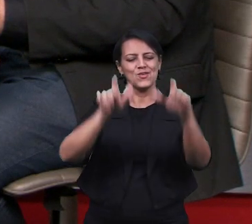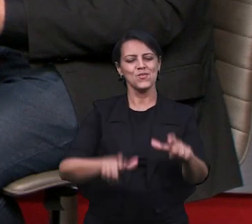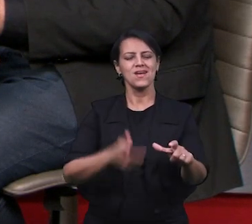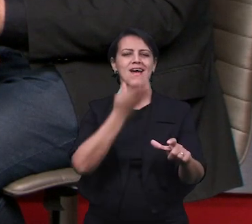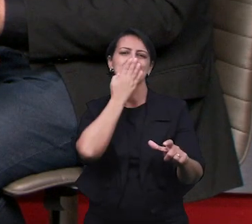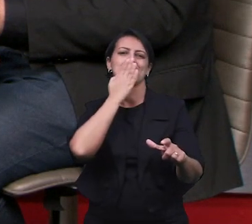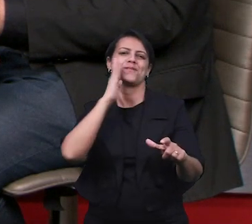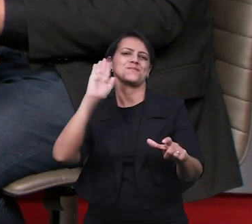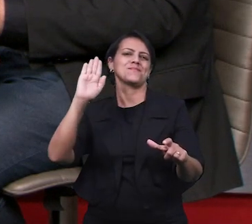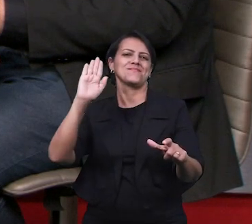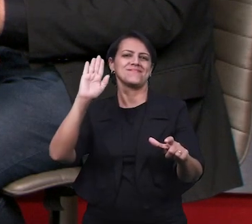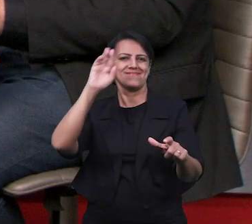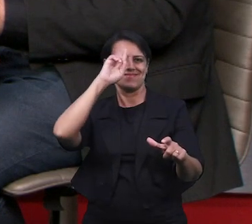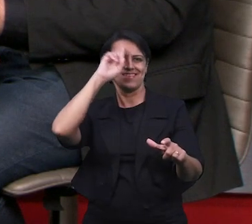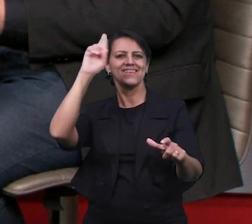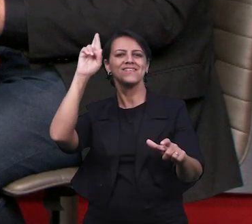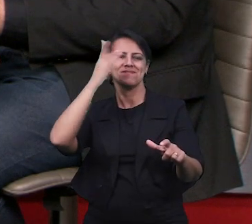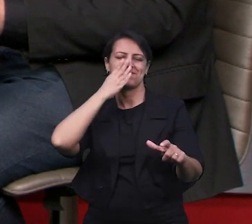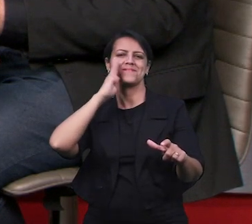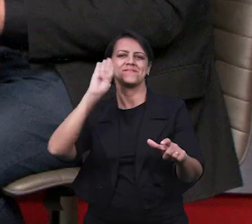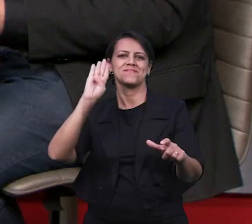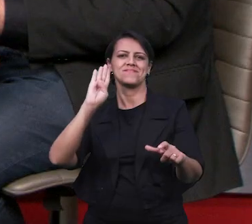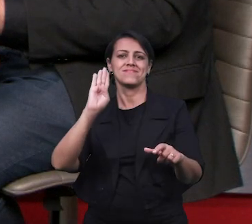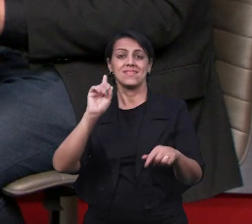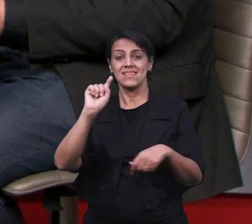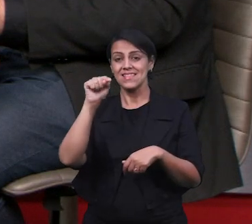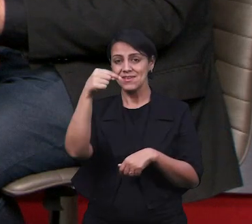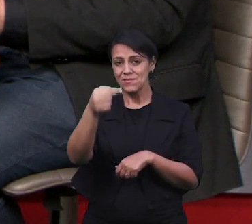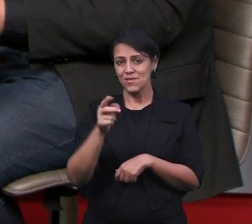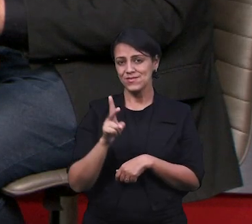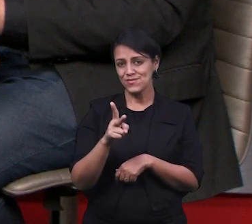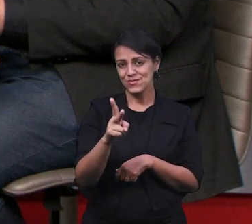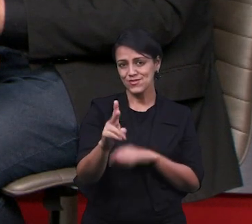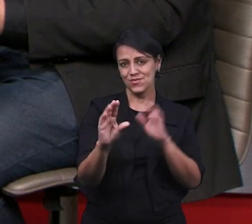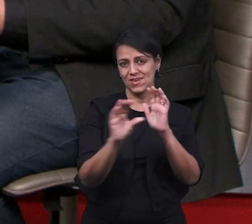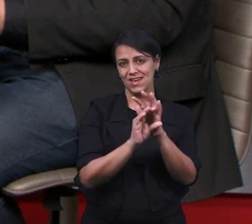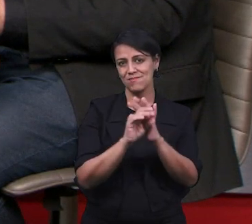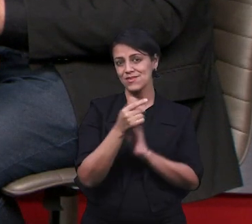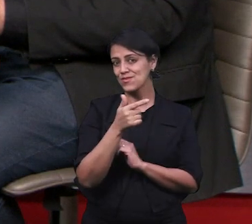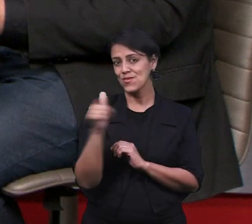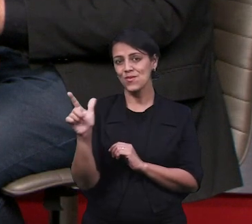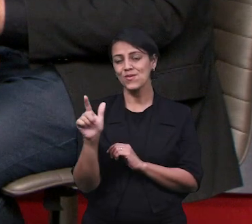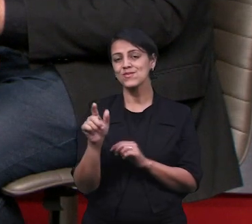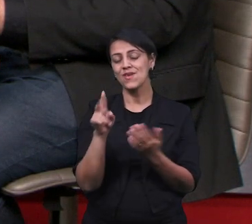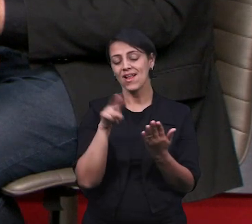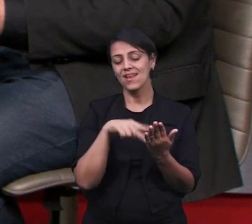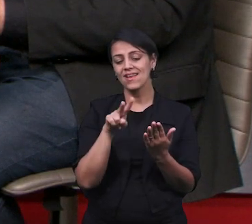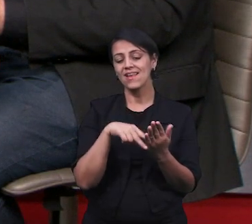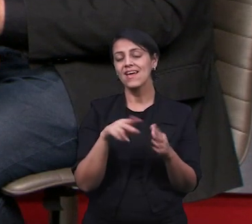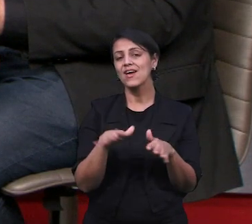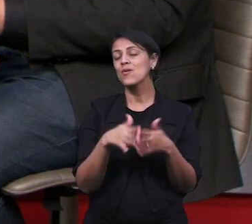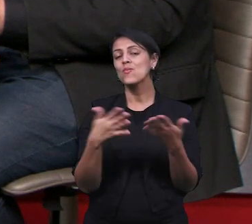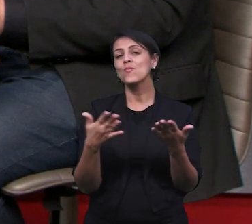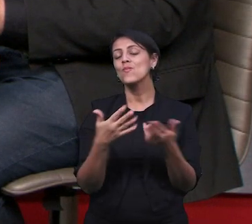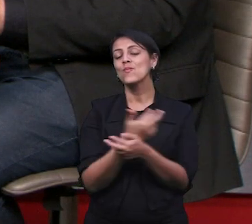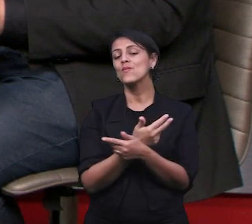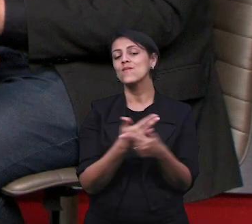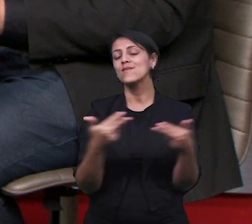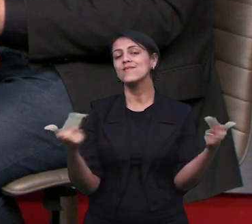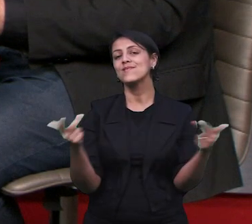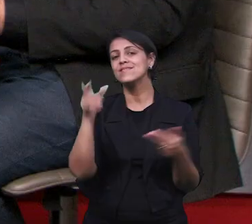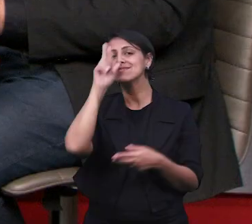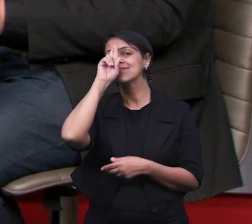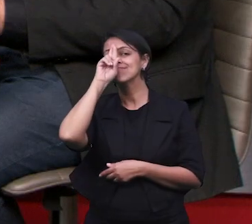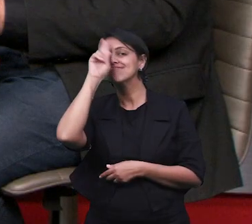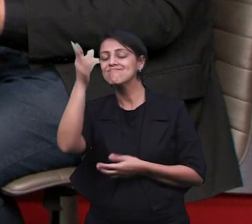a eles. E nós vamos prosseguir no próximo capítulo vendo quais foram as providências que